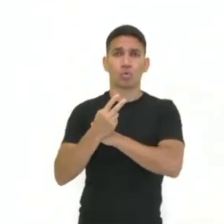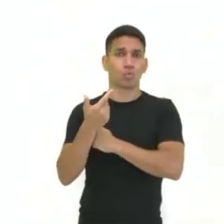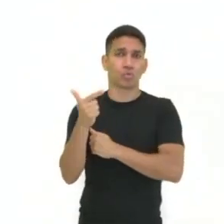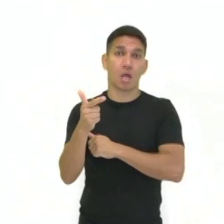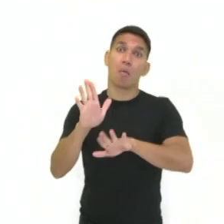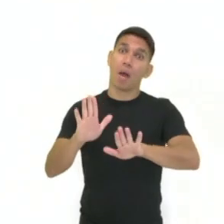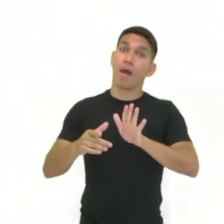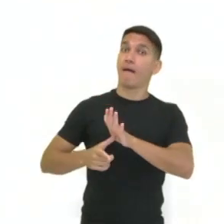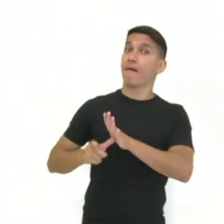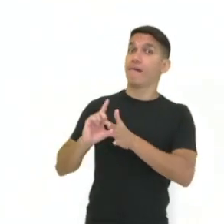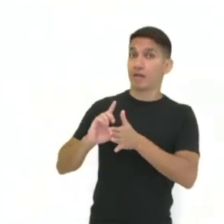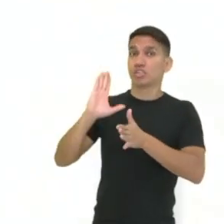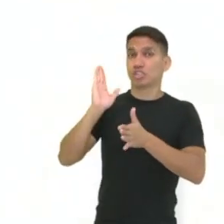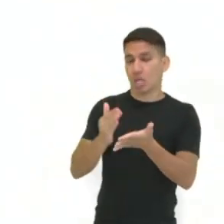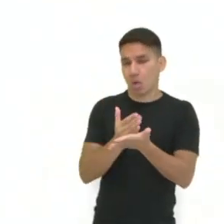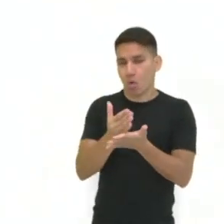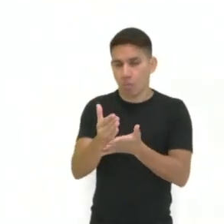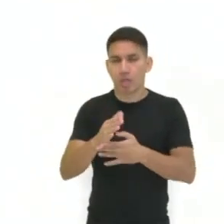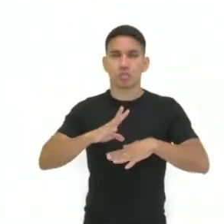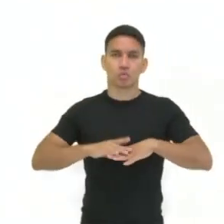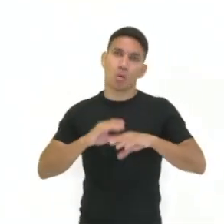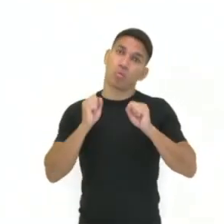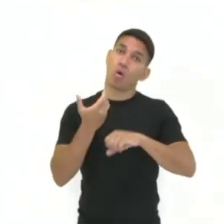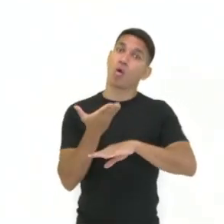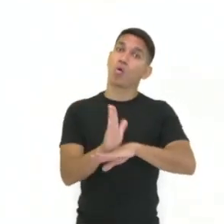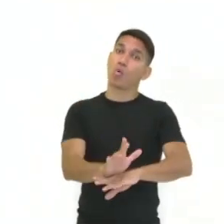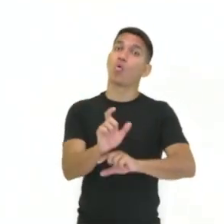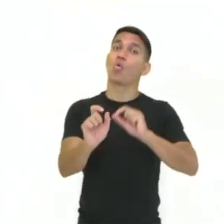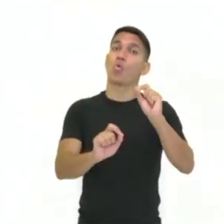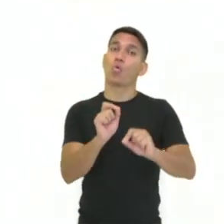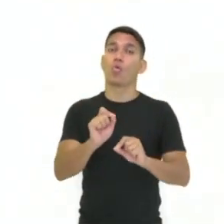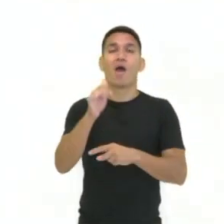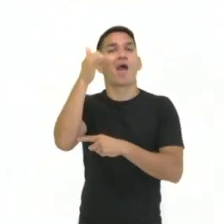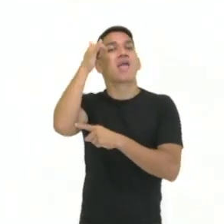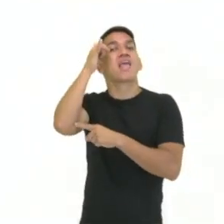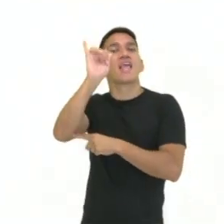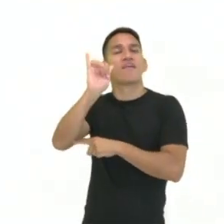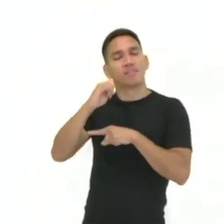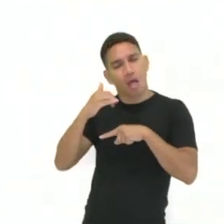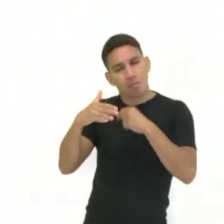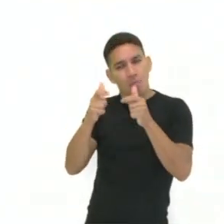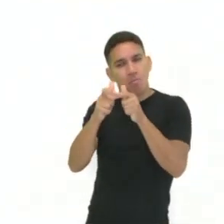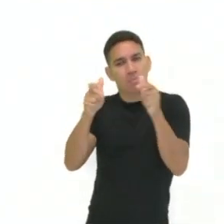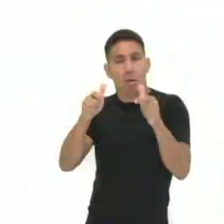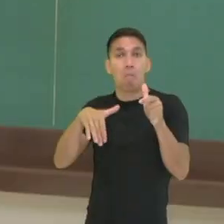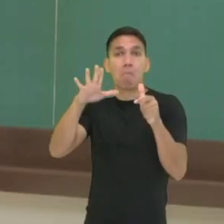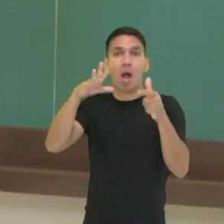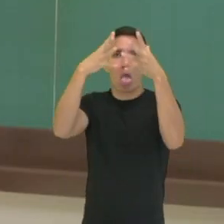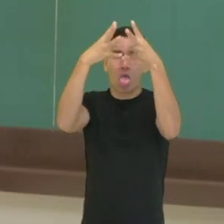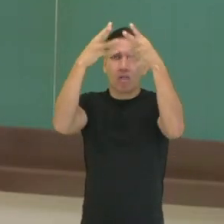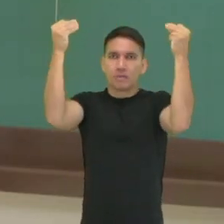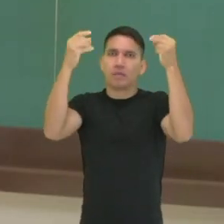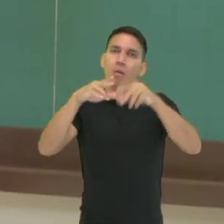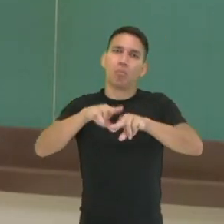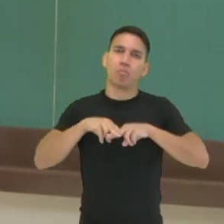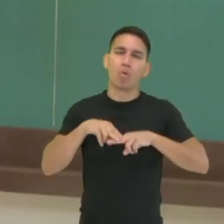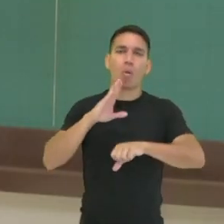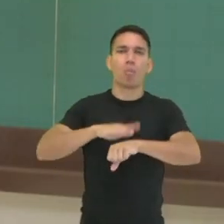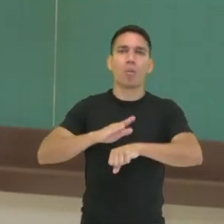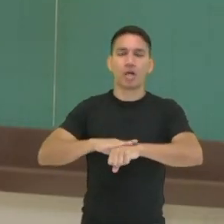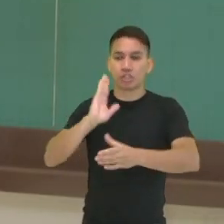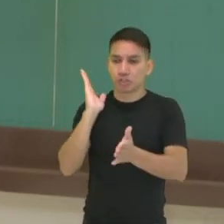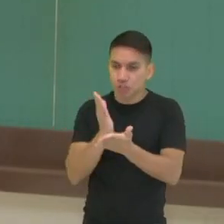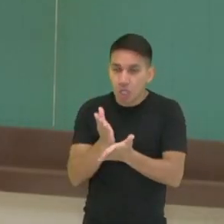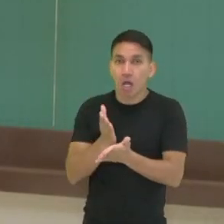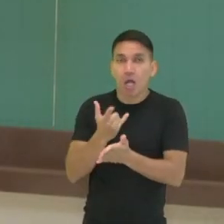dessa doença, pode ajudar no quê? No retardamento do avanço da doença. Então, quando nós descobrimos ela no começo